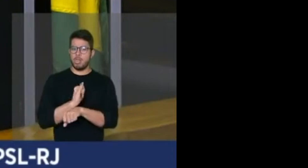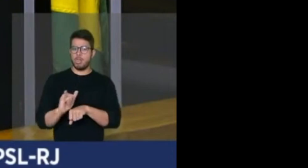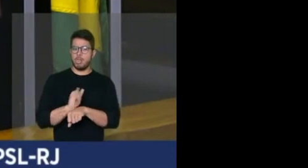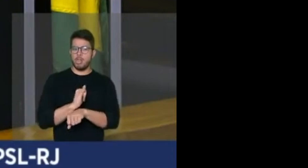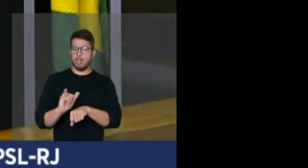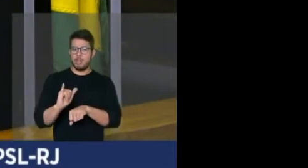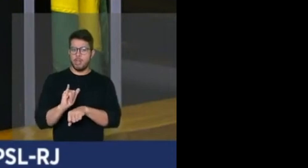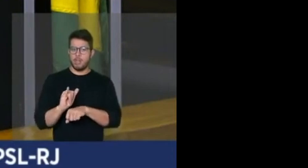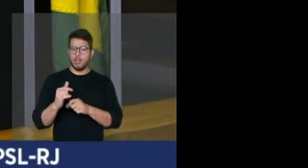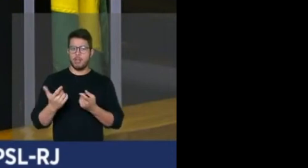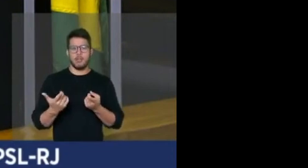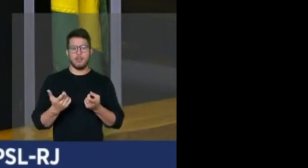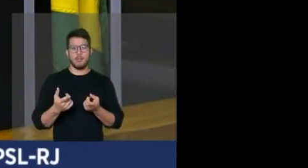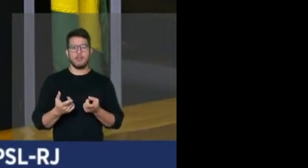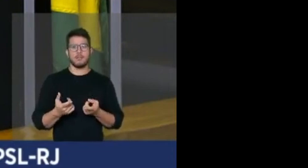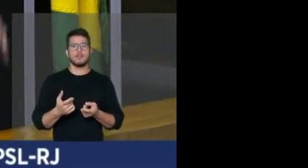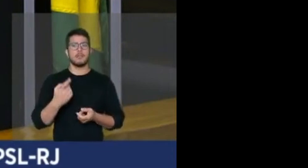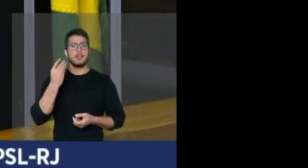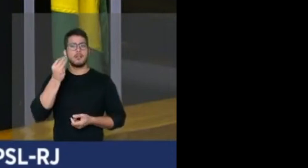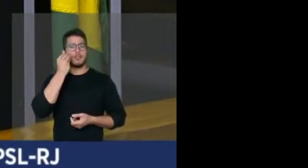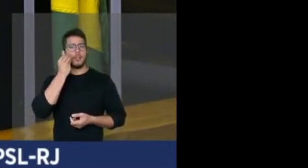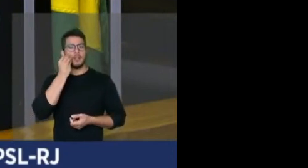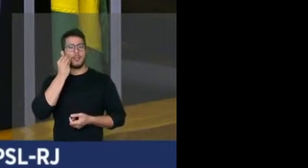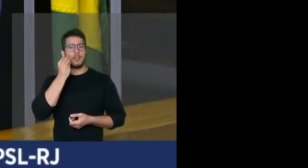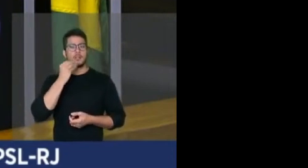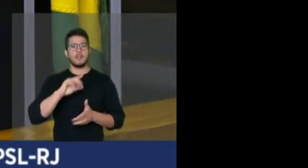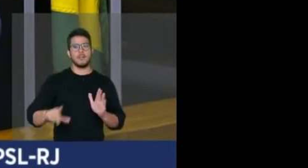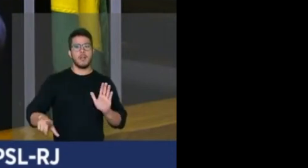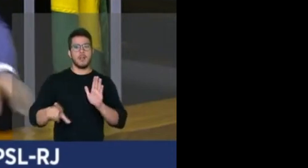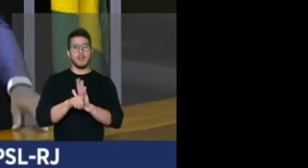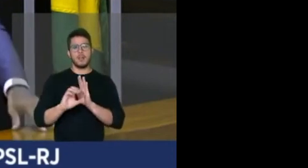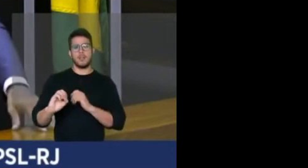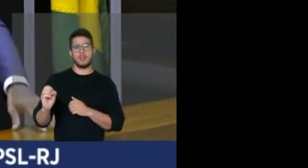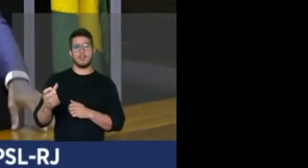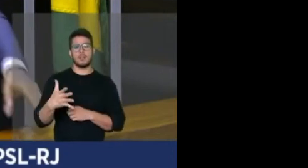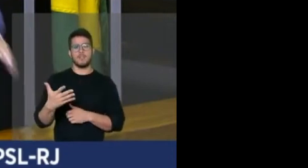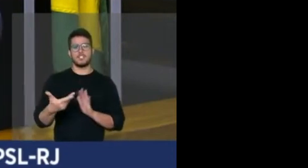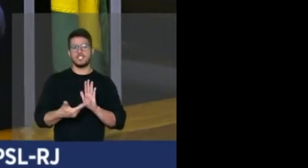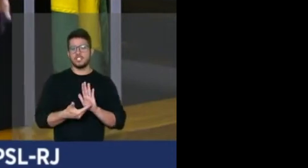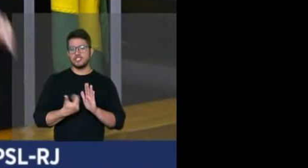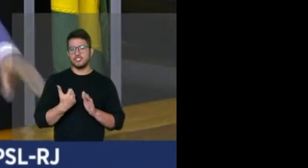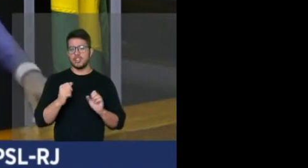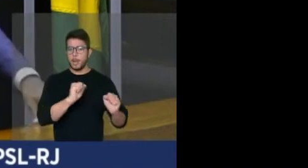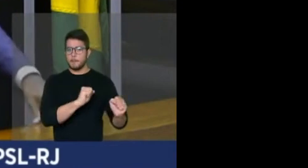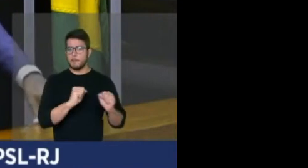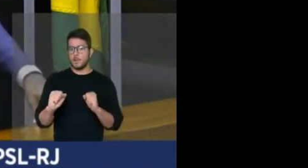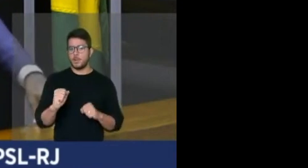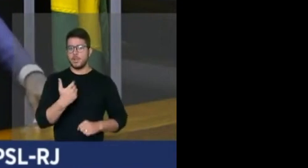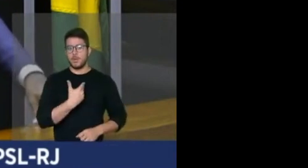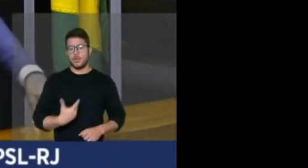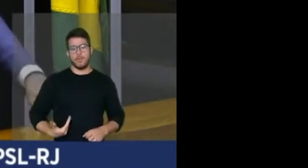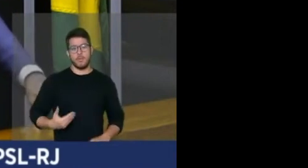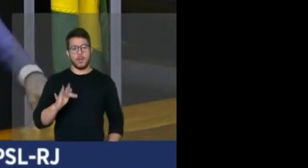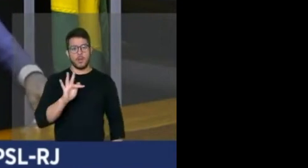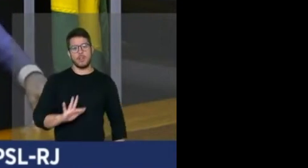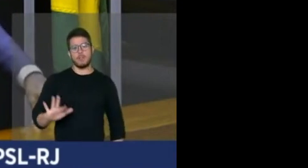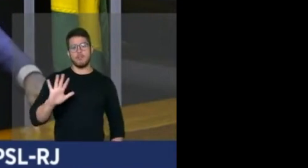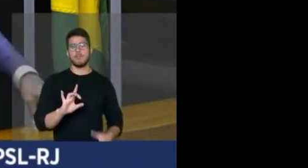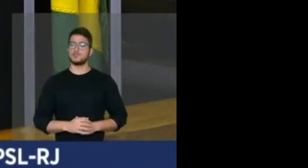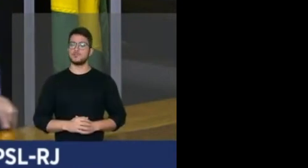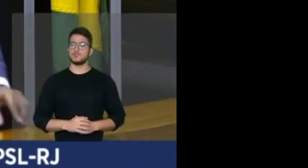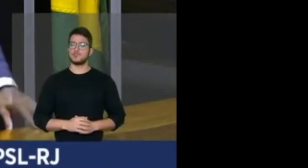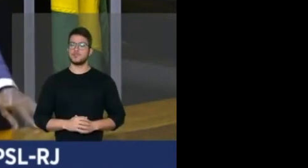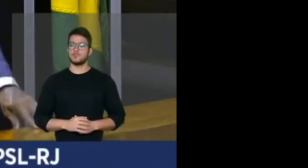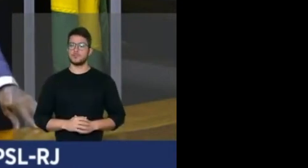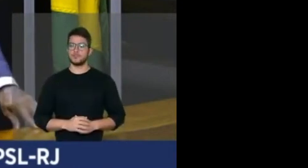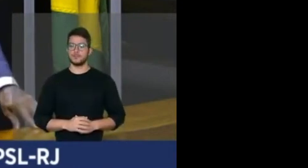ridícula e espúria para retirar o poder do governo federal e colocar à disposição de municípios e